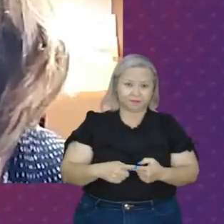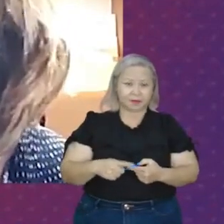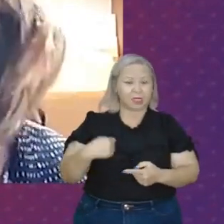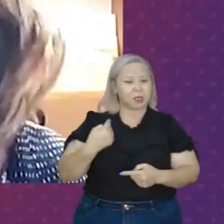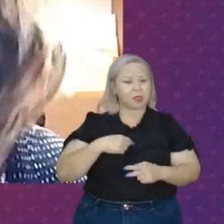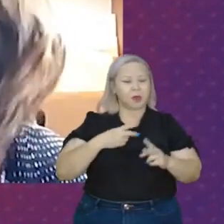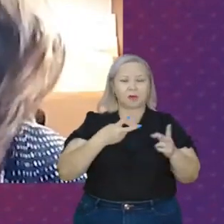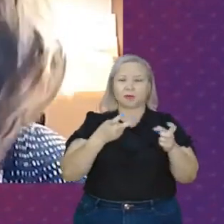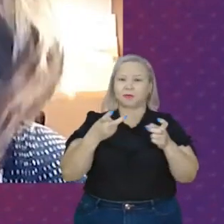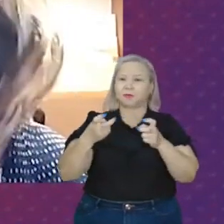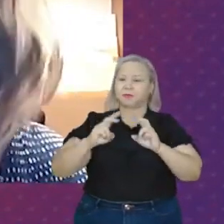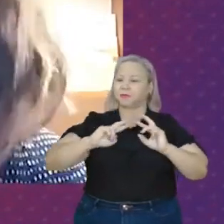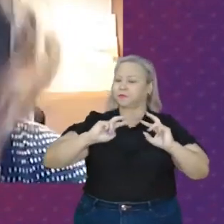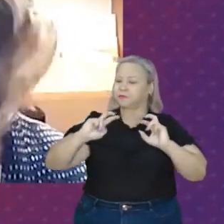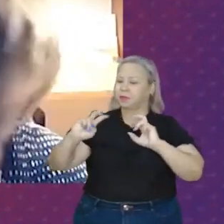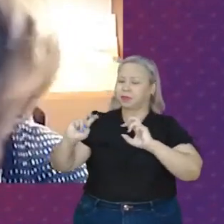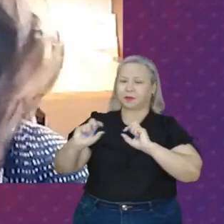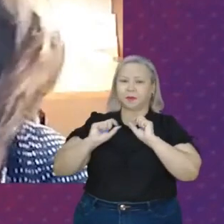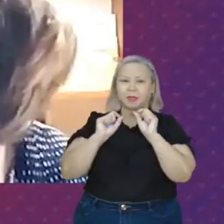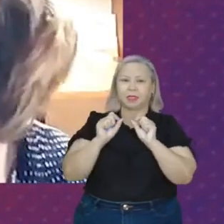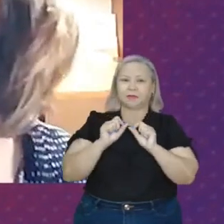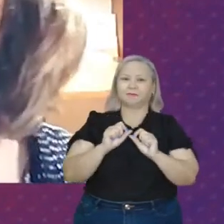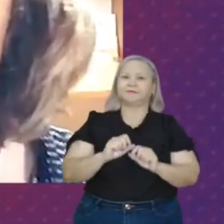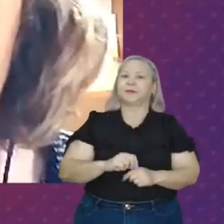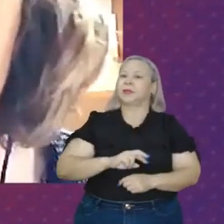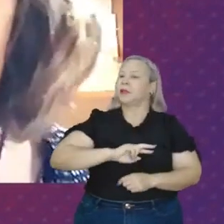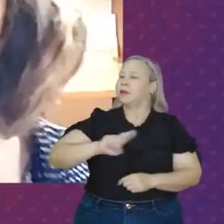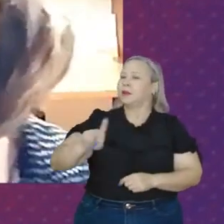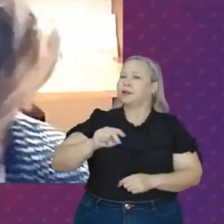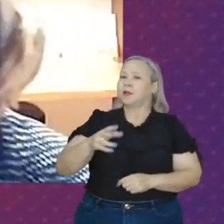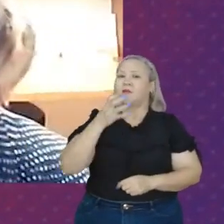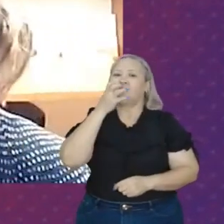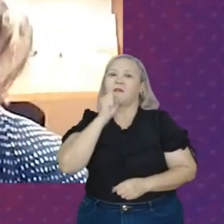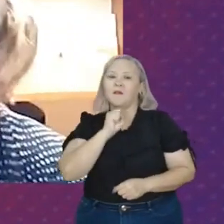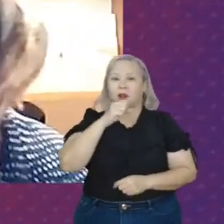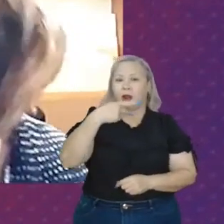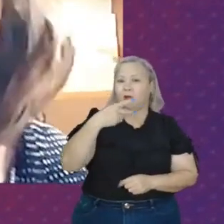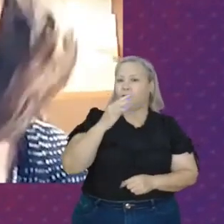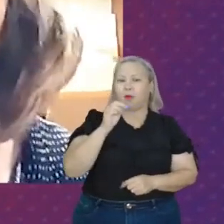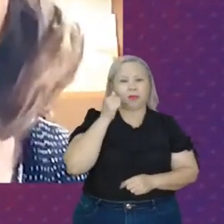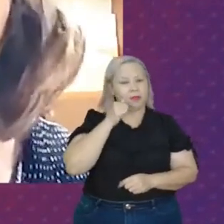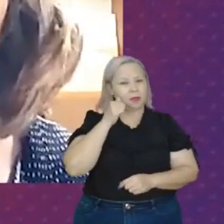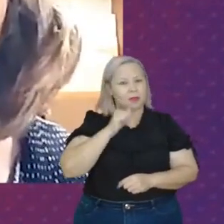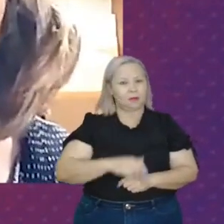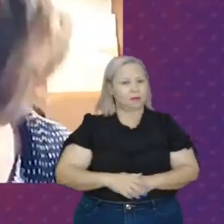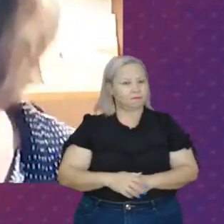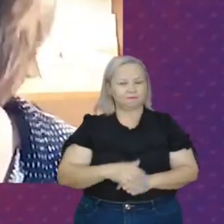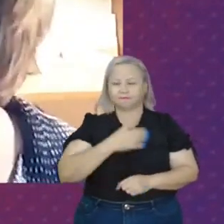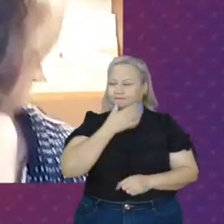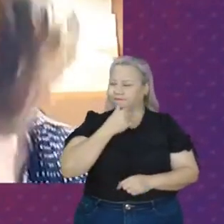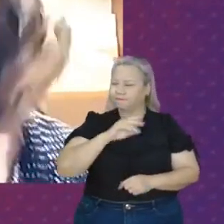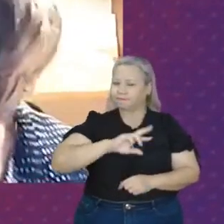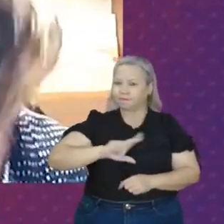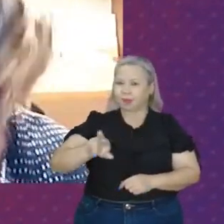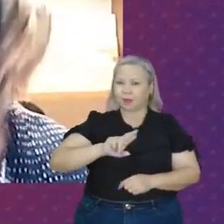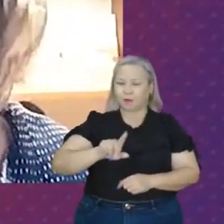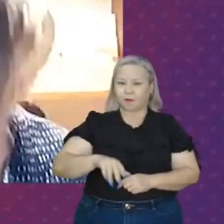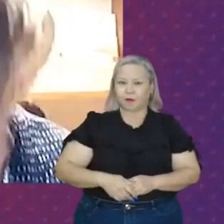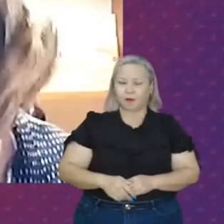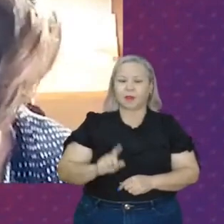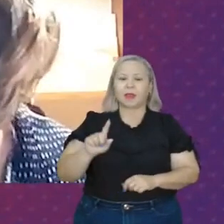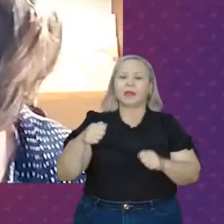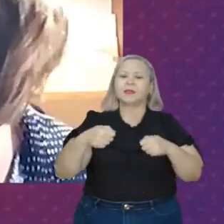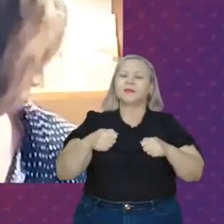petistas. Eles já deviam ter percebido que não vão calar o Partido das Trabalhadoras e dos Trabalhadores. Eles já deviam